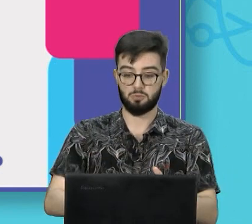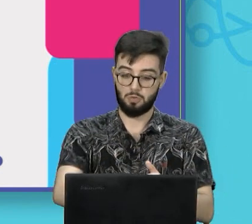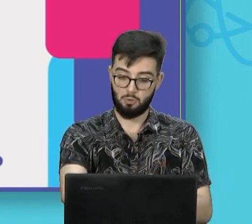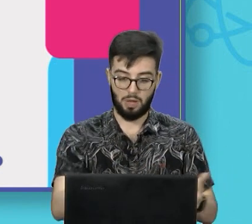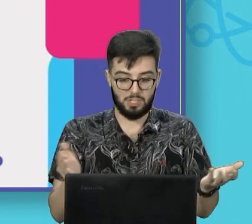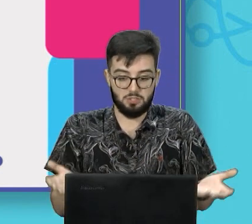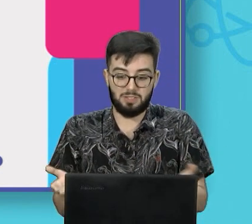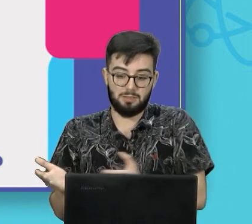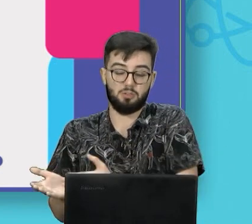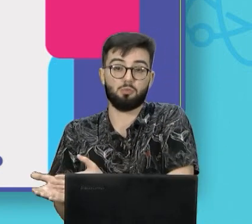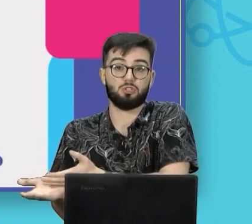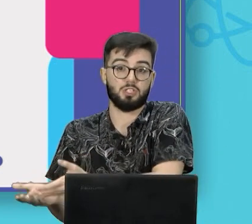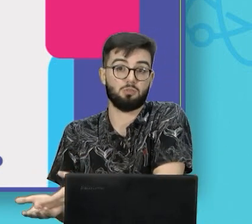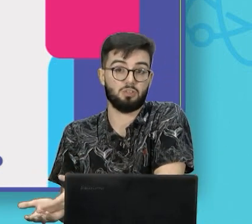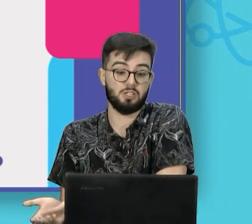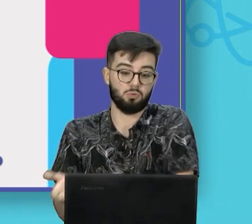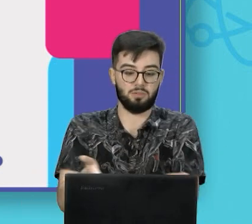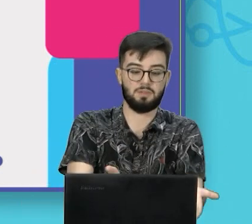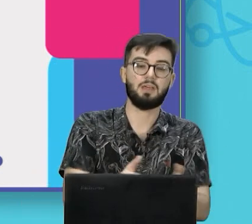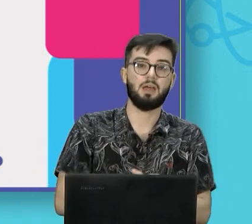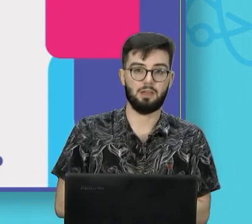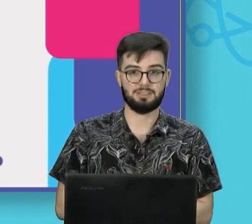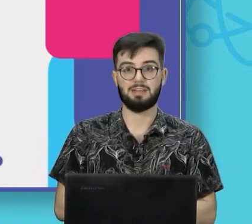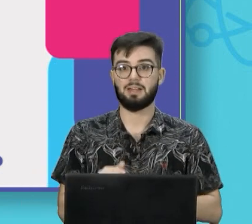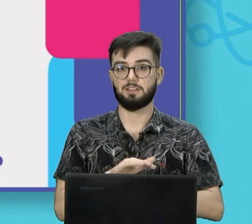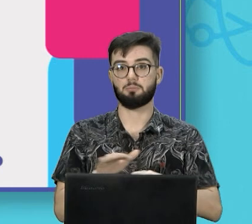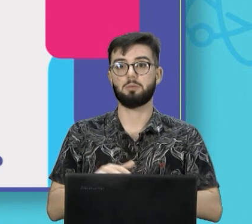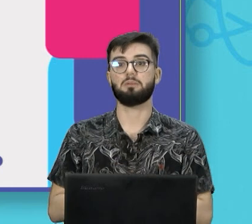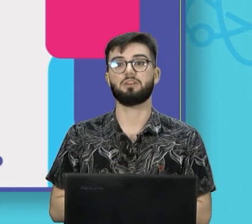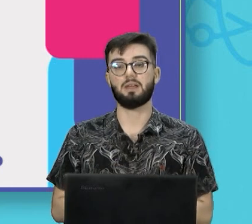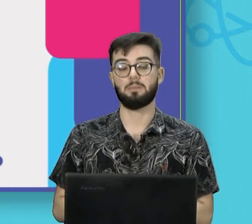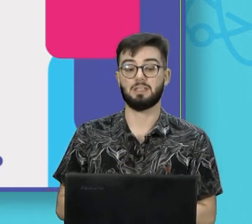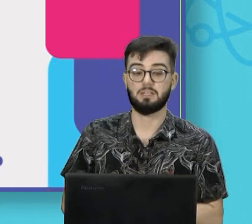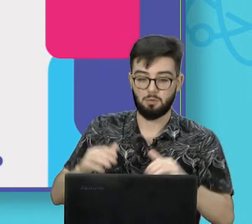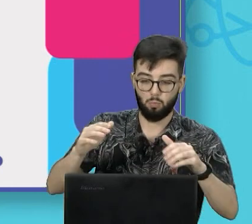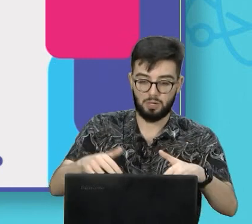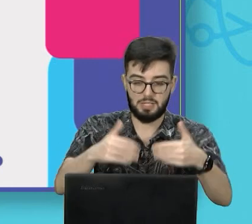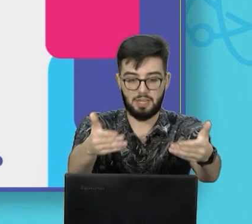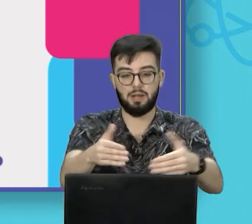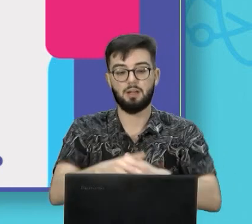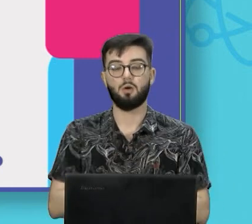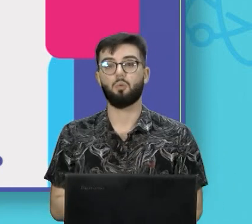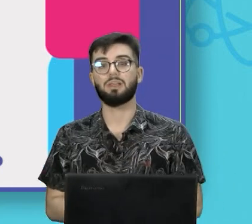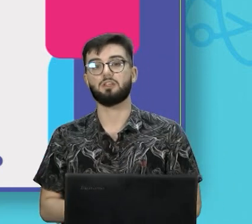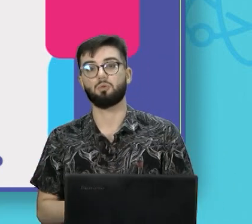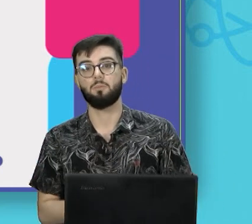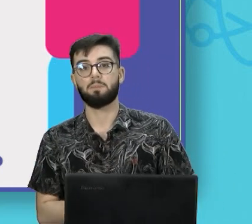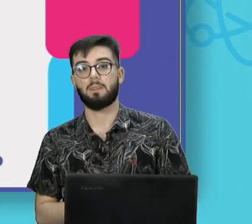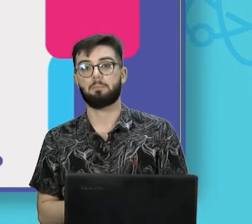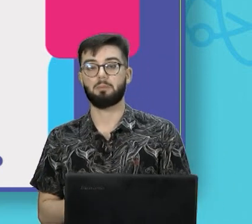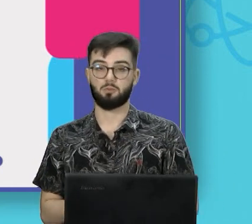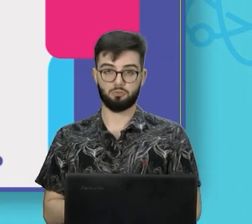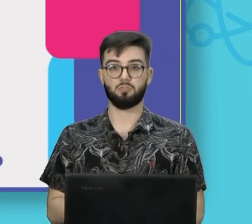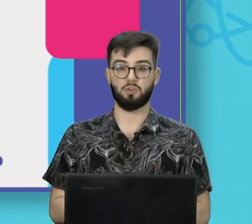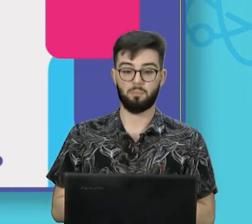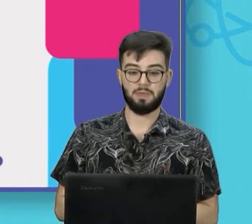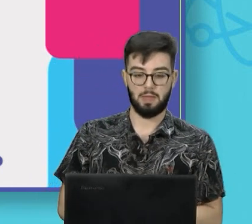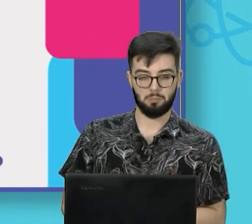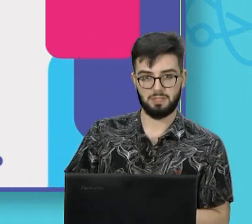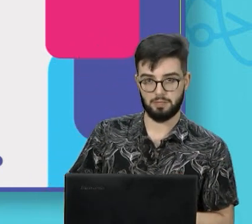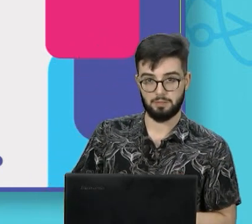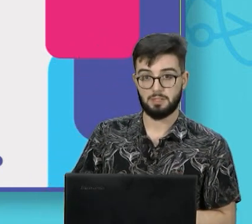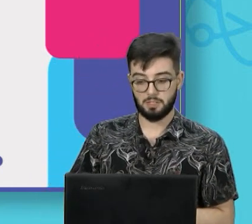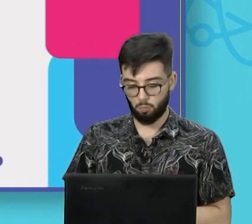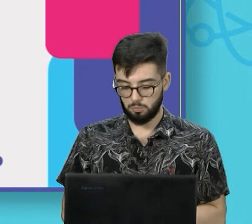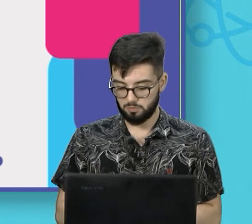perfeito a questão quer saber sobre o gênero dos eleitores essa responde perfeitamente O que era o eleitor na primeira constituição